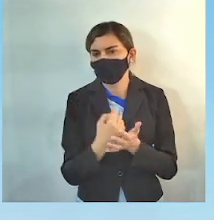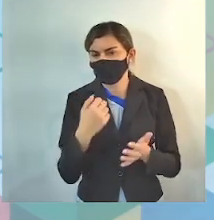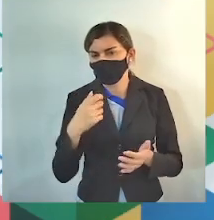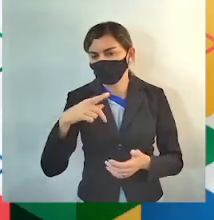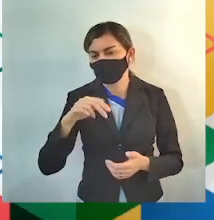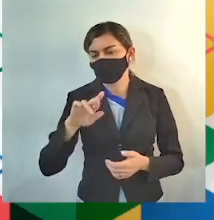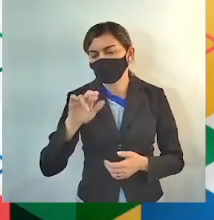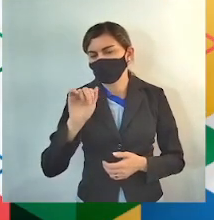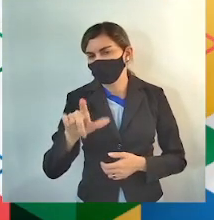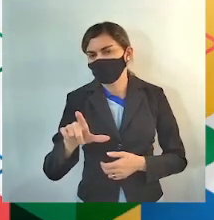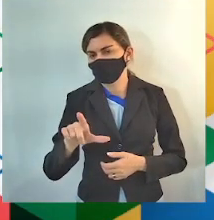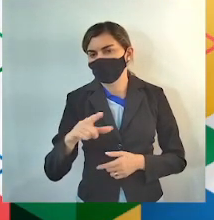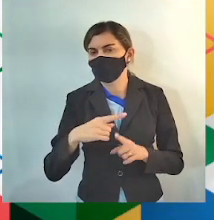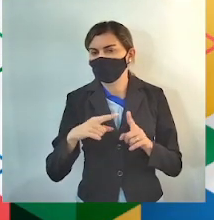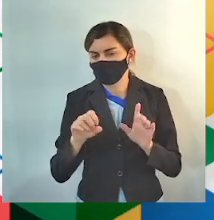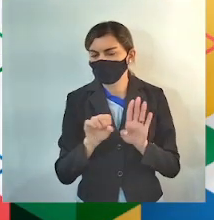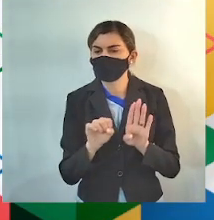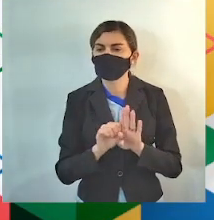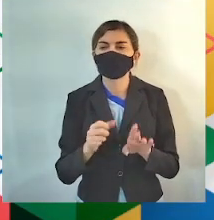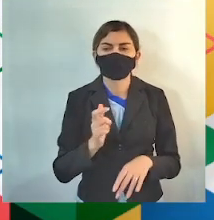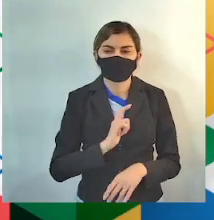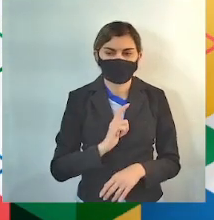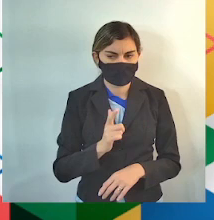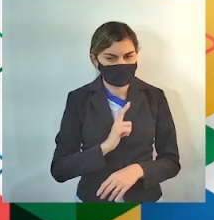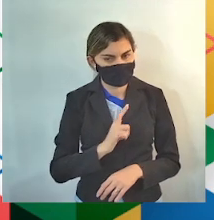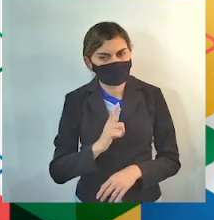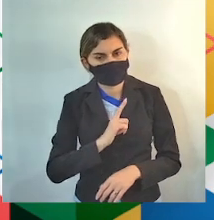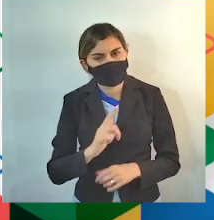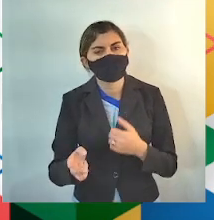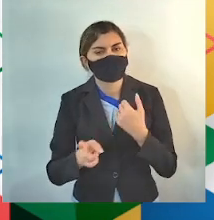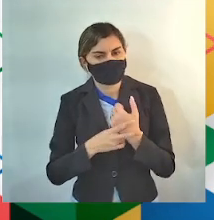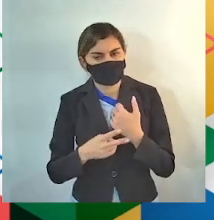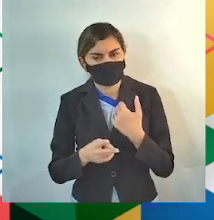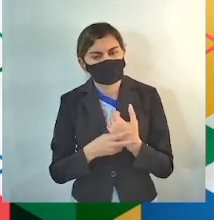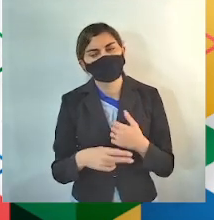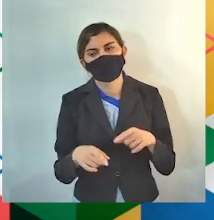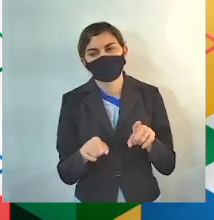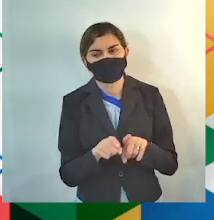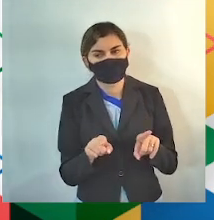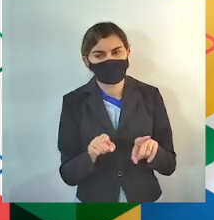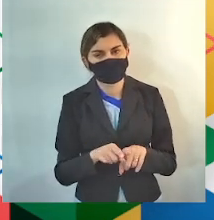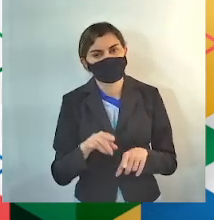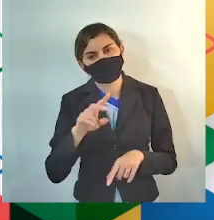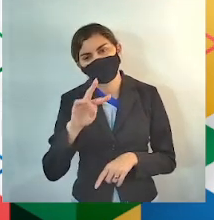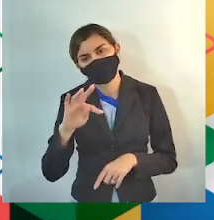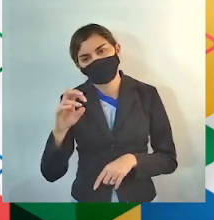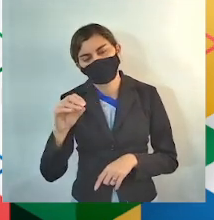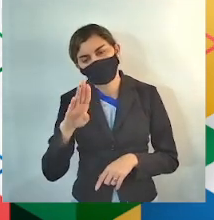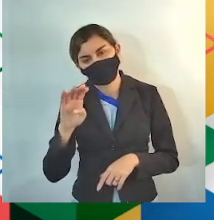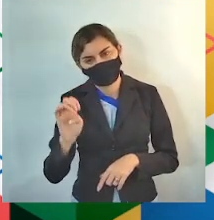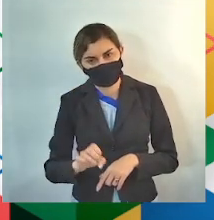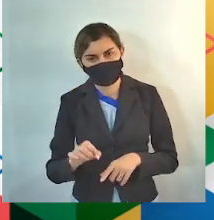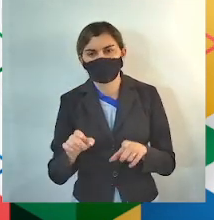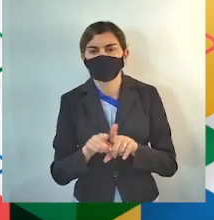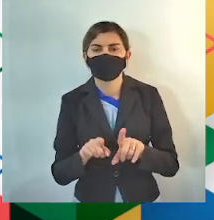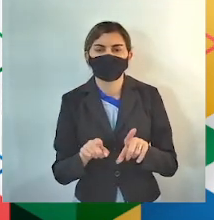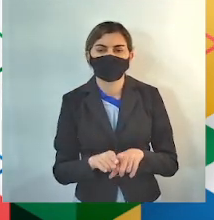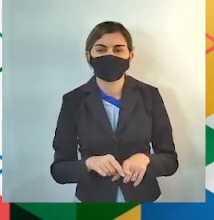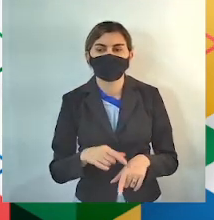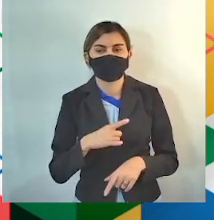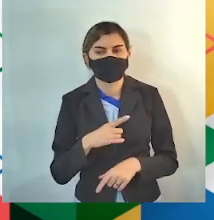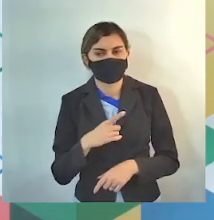plural, mas o substantivo tem e o verbo there to be também vai me indicar isso, tá bom?